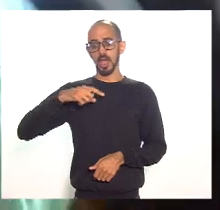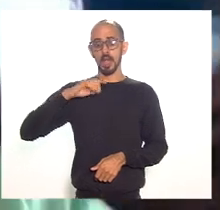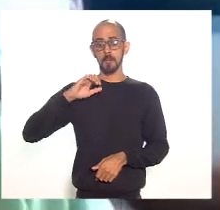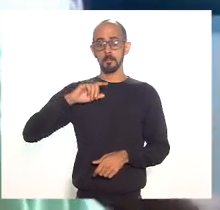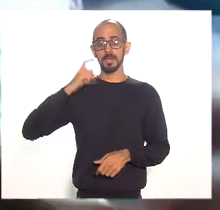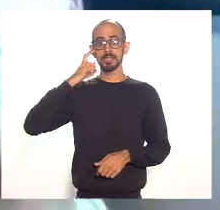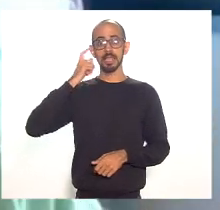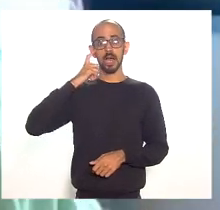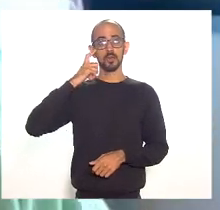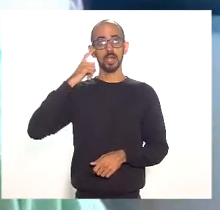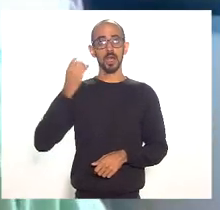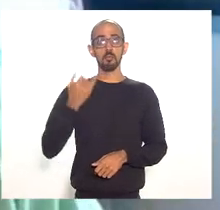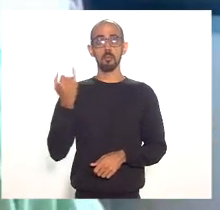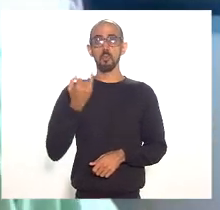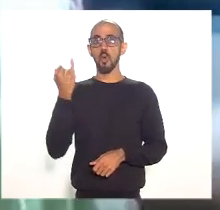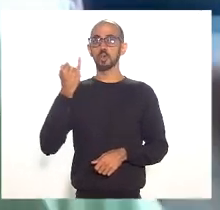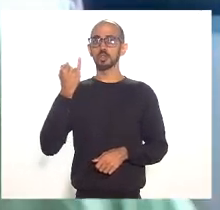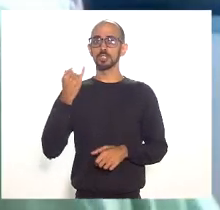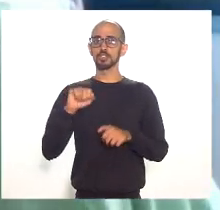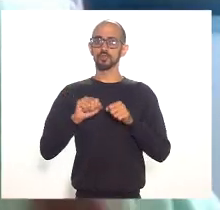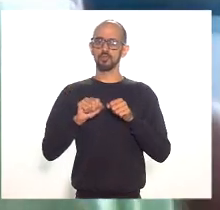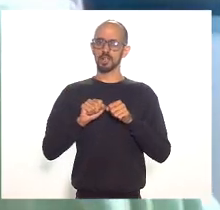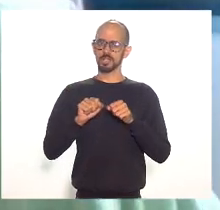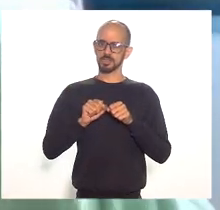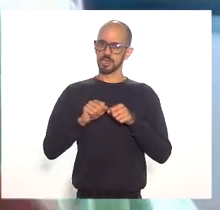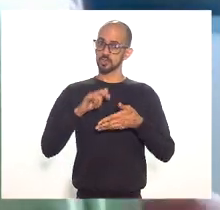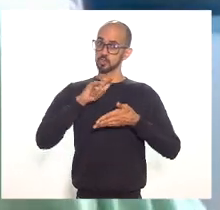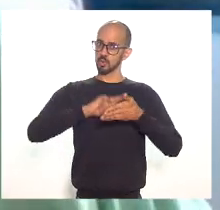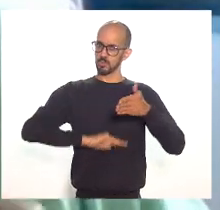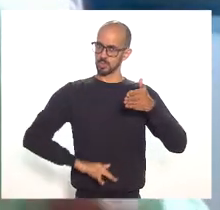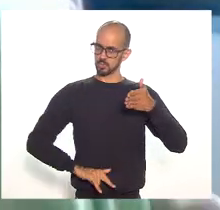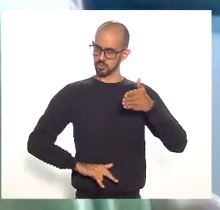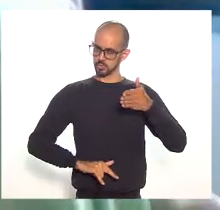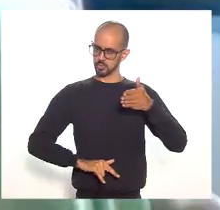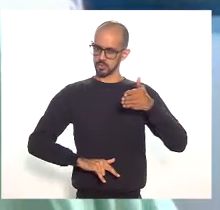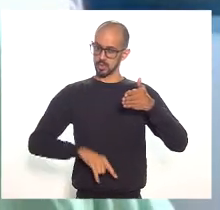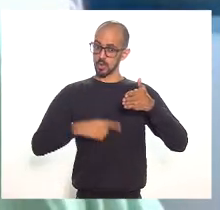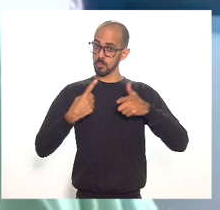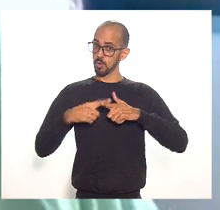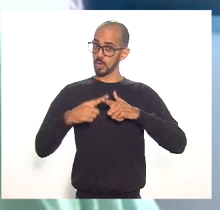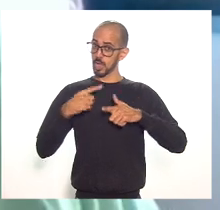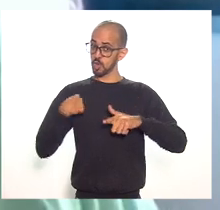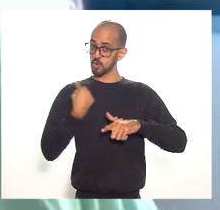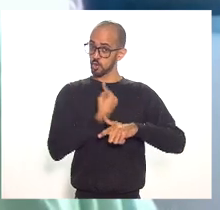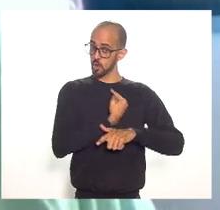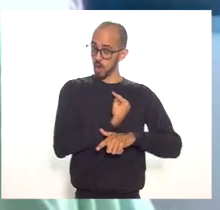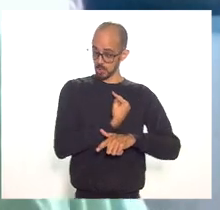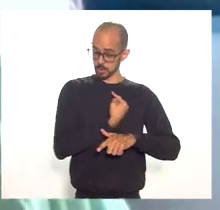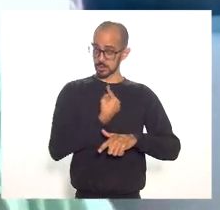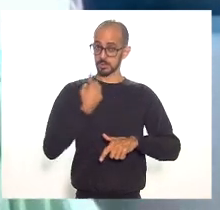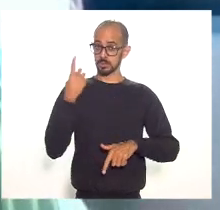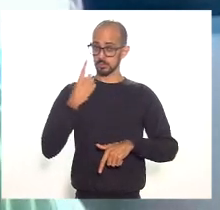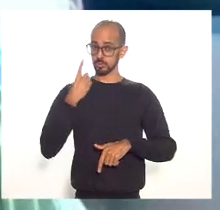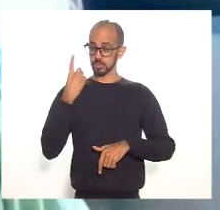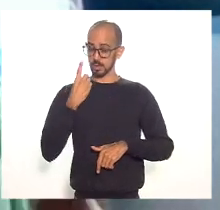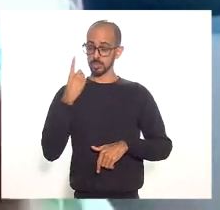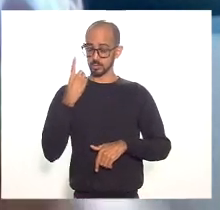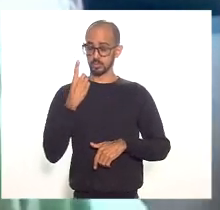confecção desses dossiês? E, naturalmente, nós, deputados e deputadas,